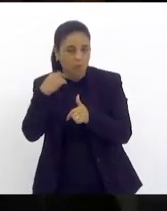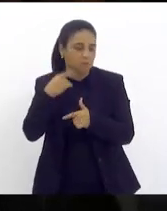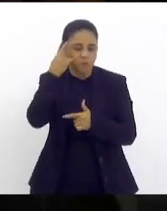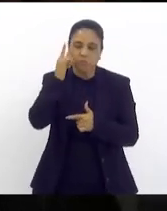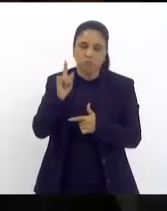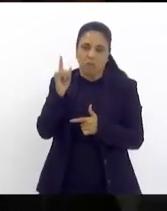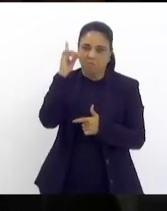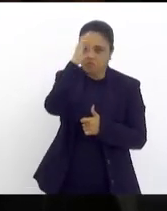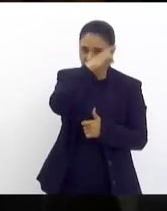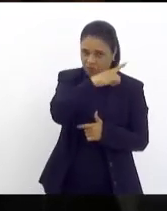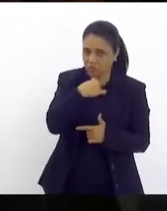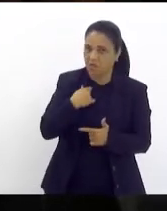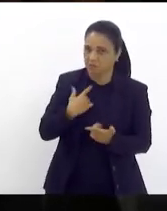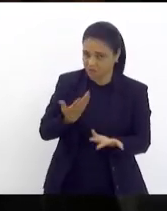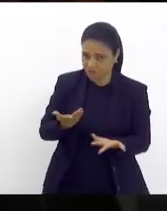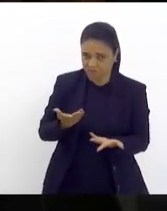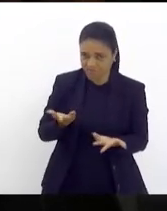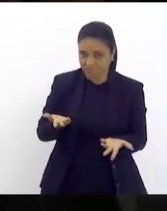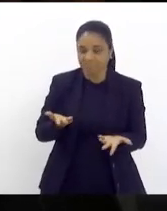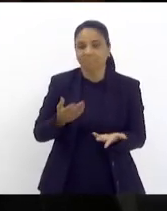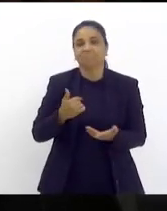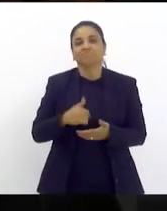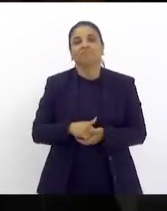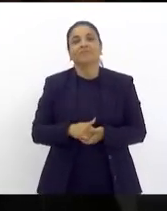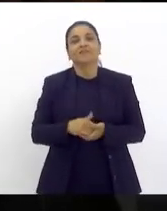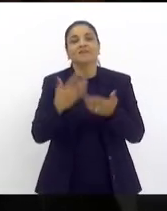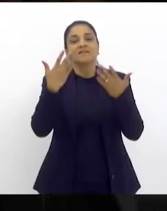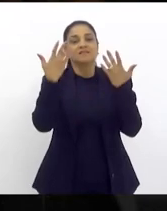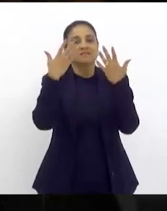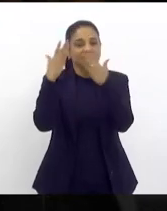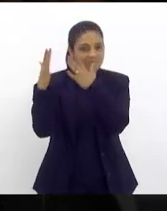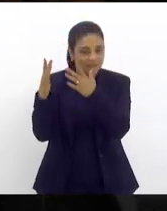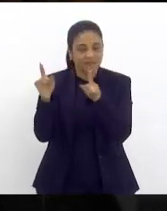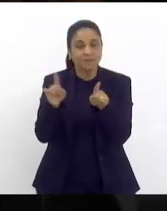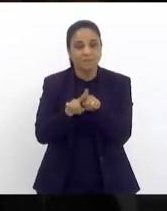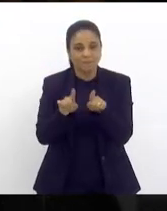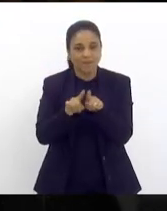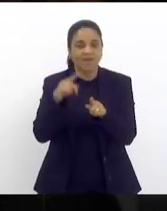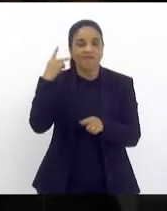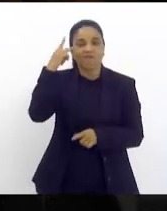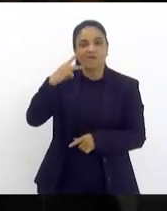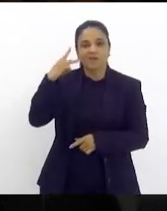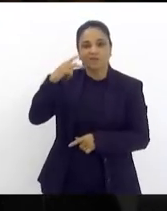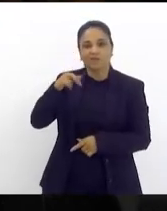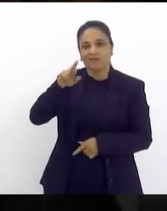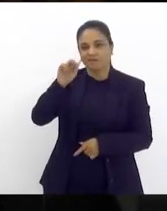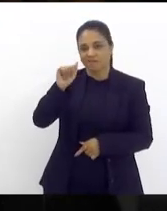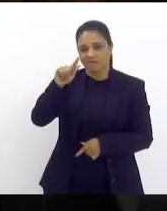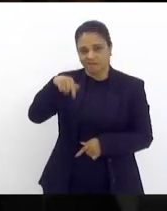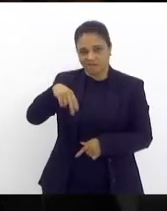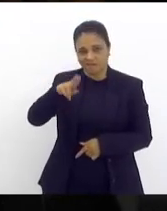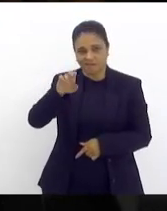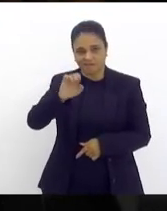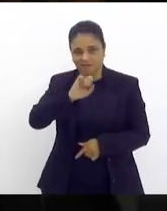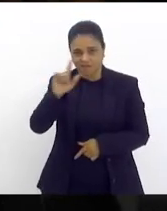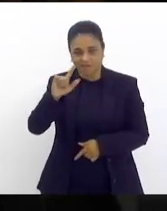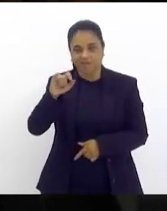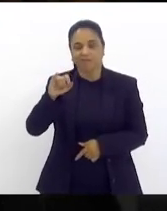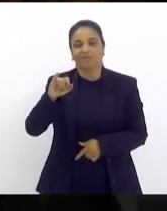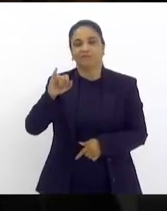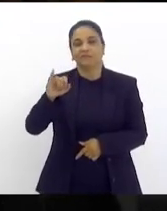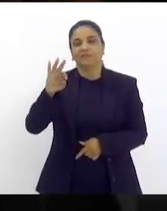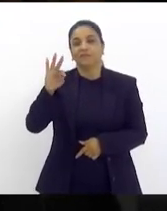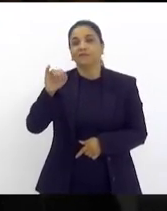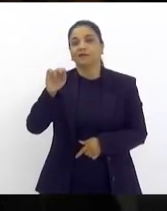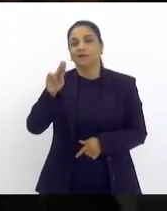mão sabe a dificuldade que passa. Queria saudar aqui também a nossa vereadora Raquel, de Itaguaí. Raquel, muito bom ter